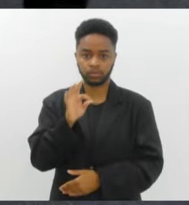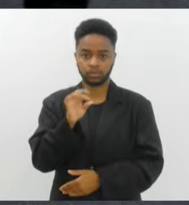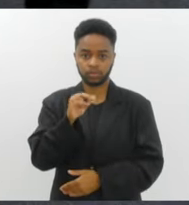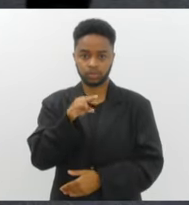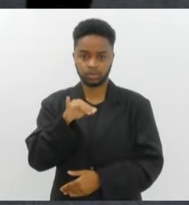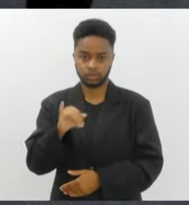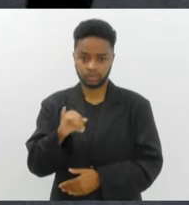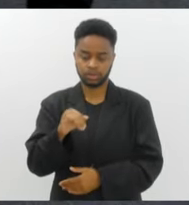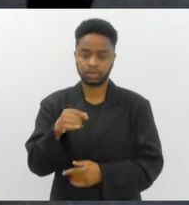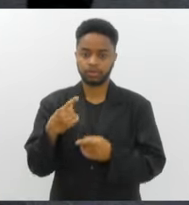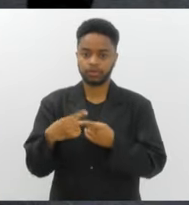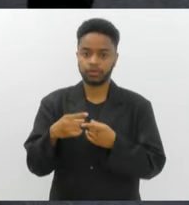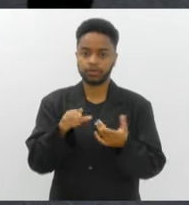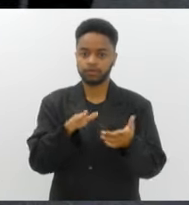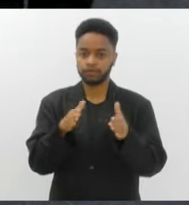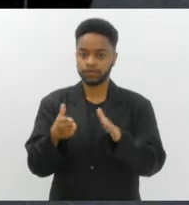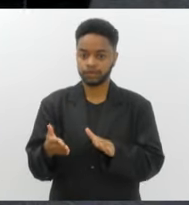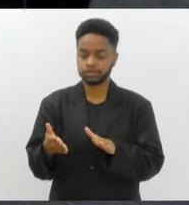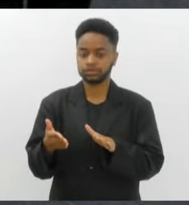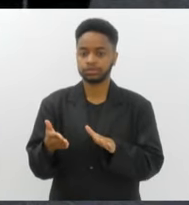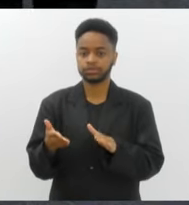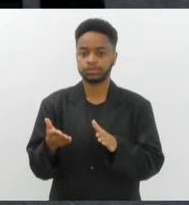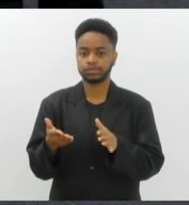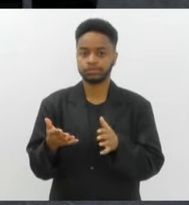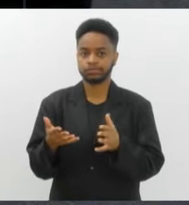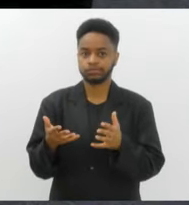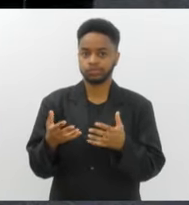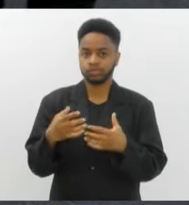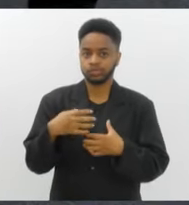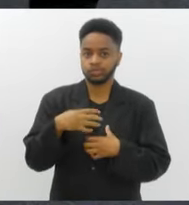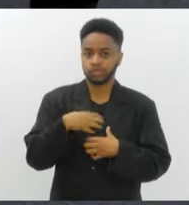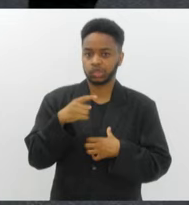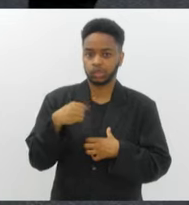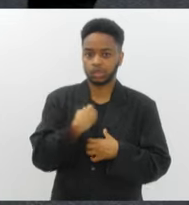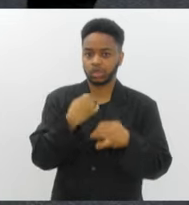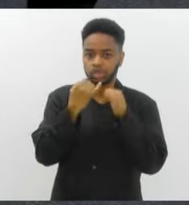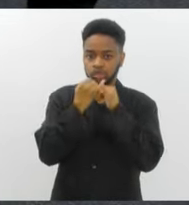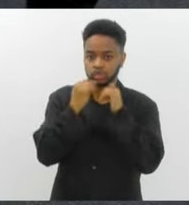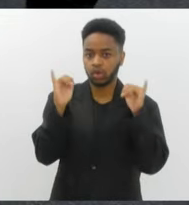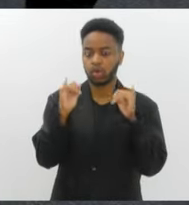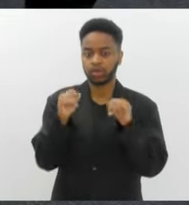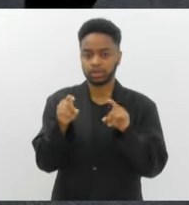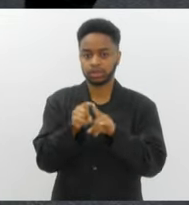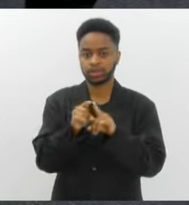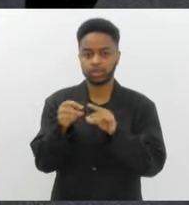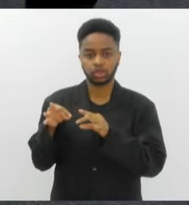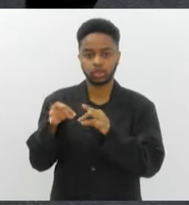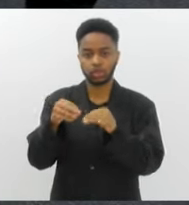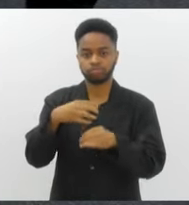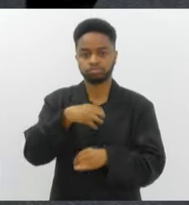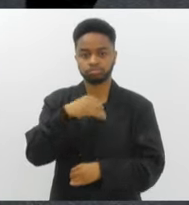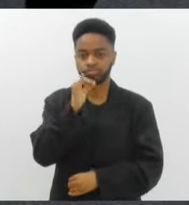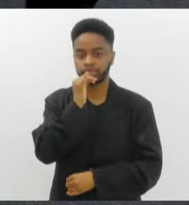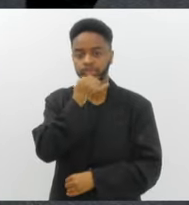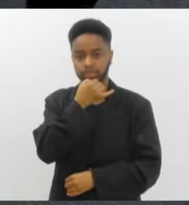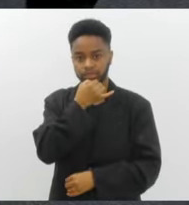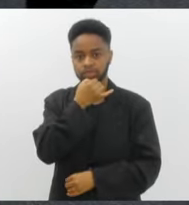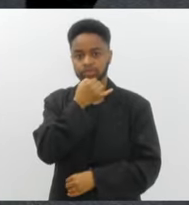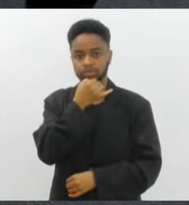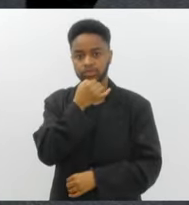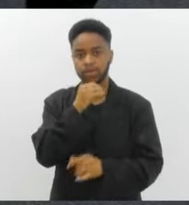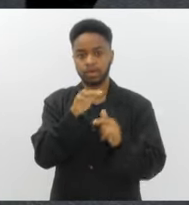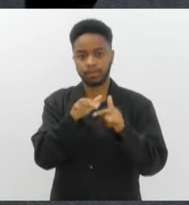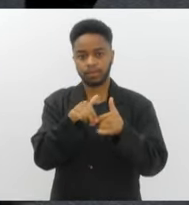que nos deixou de uma forma que nos chocou a todos, deixou nós todos entristecidos com